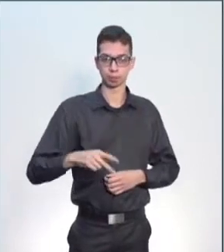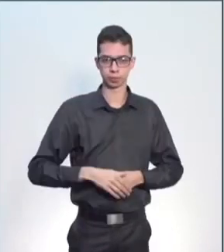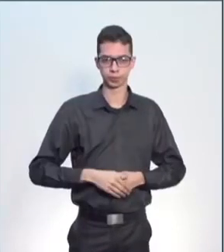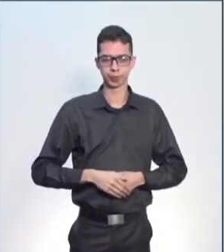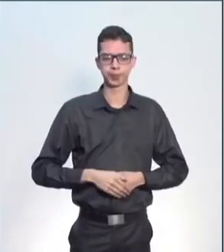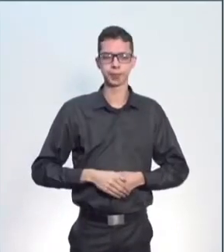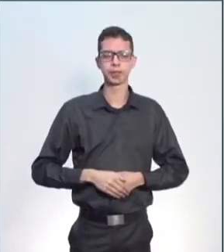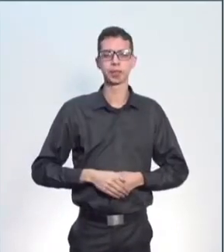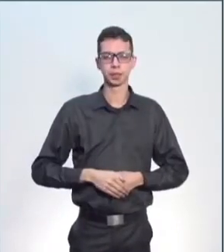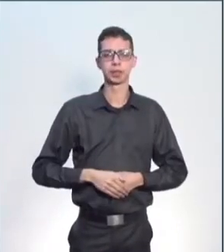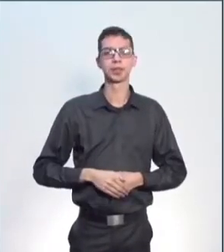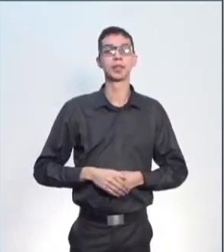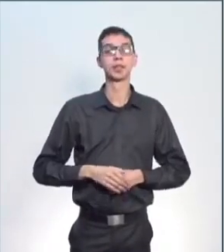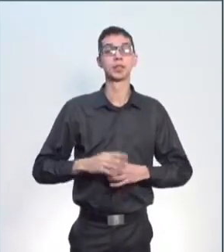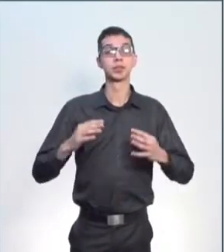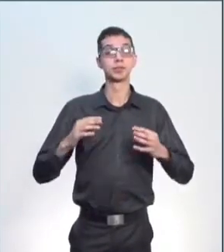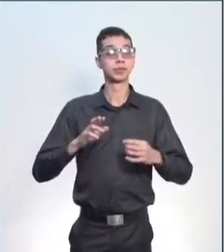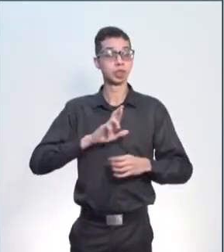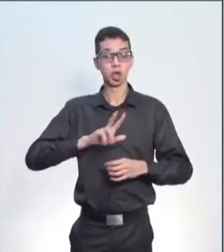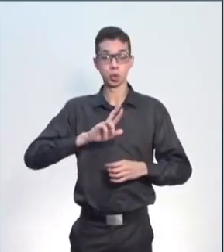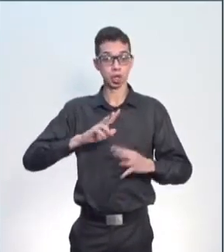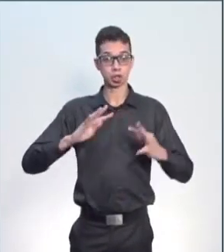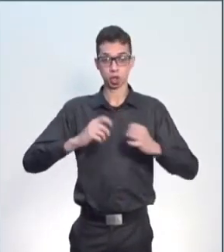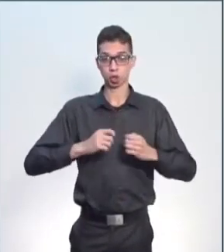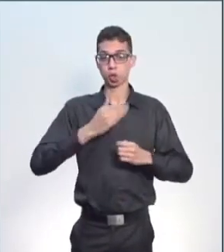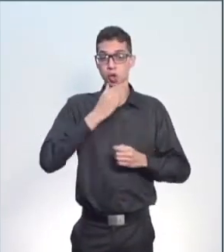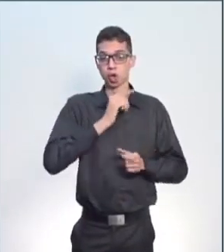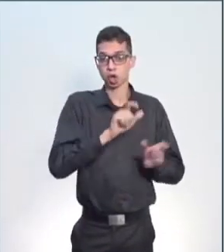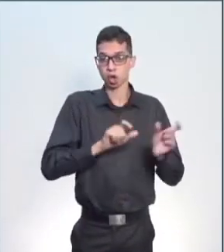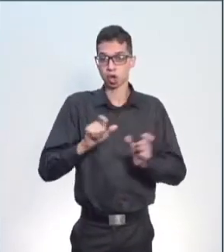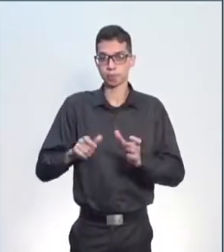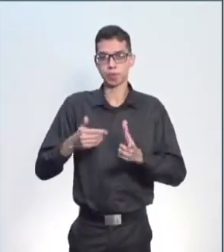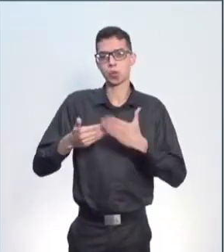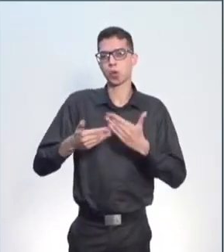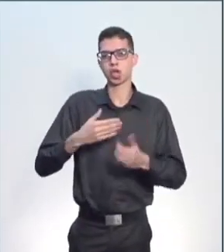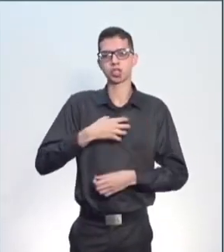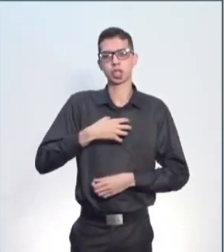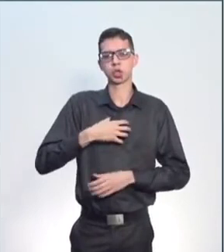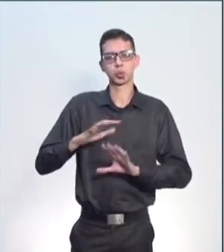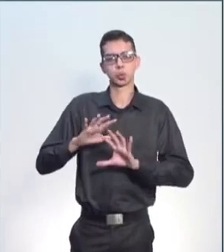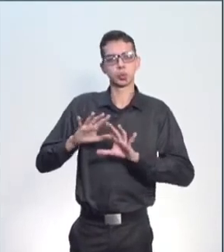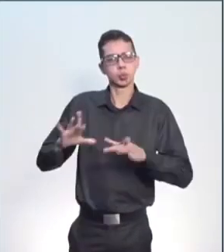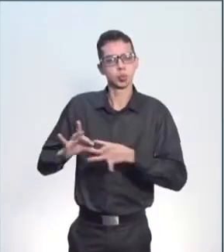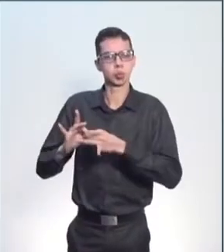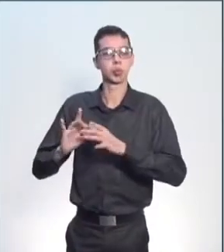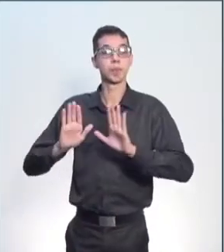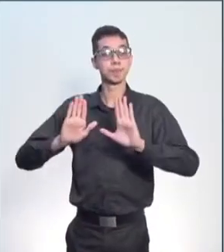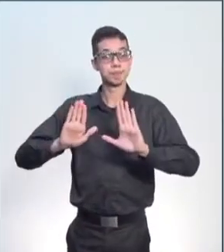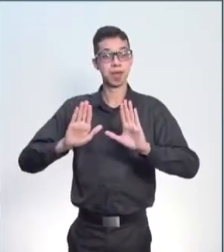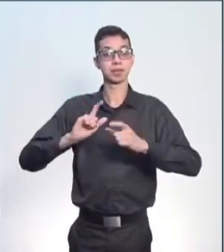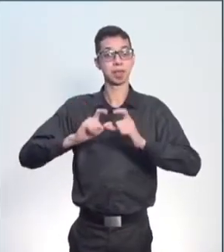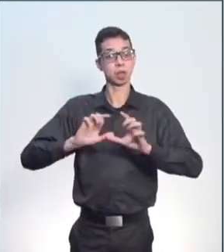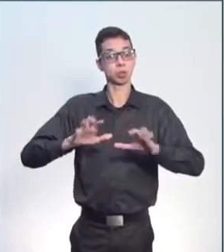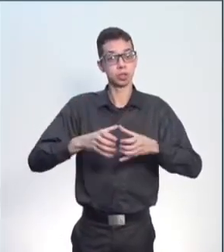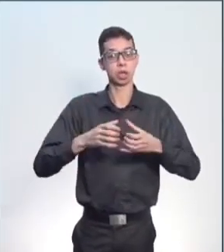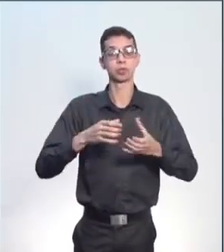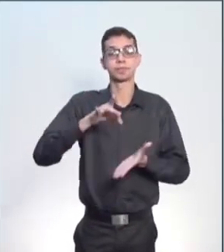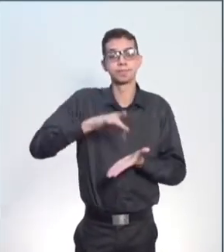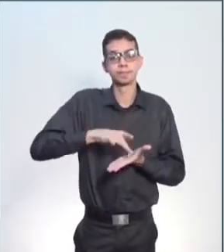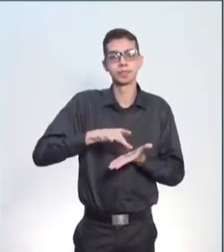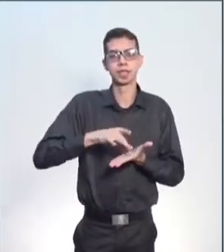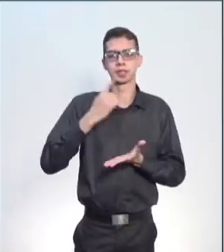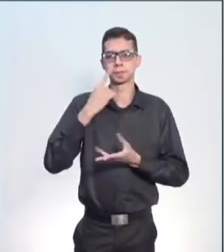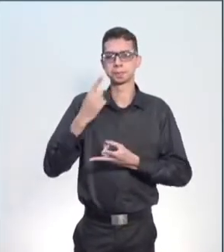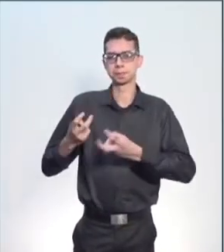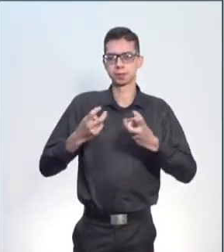no consentimento jurídico e na utilidade comum. Pois bem, a primeira causa dessa agregação de